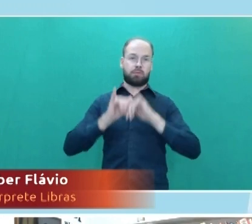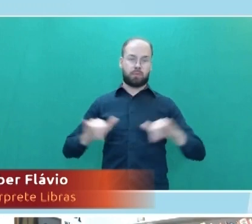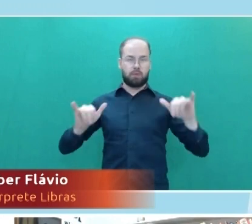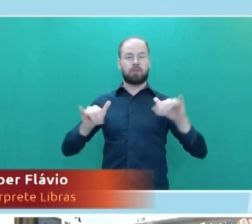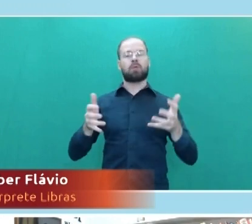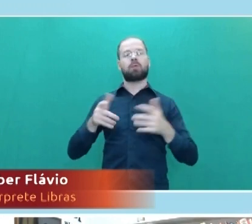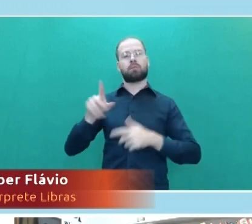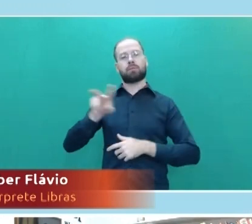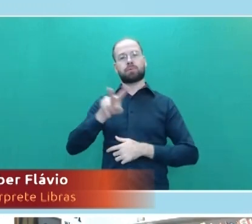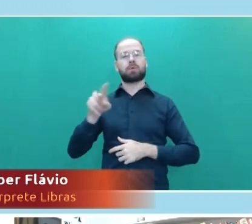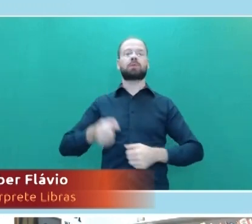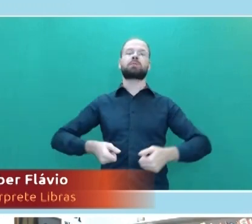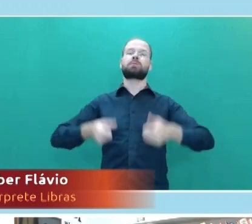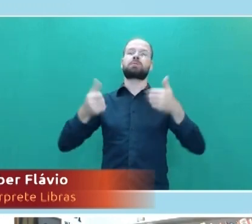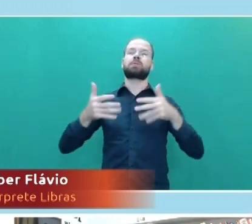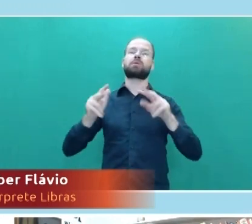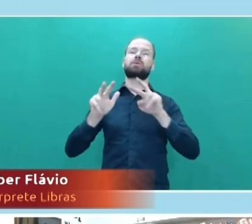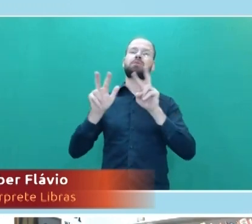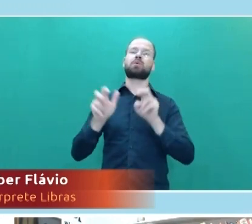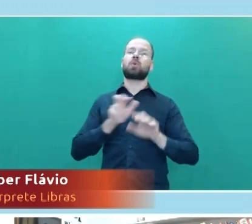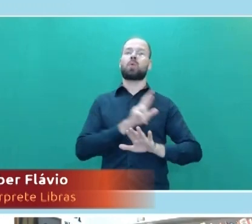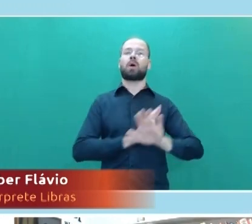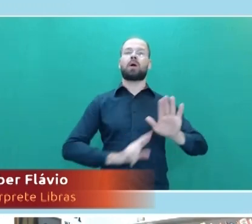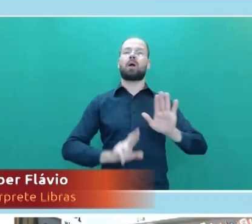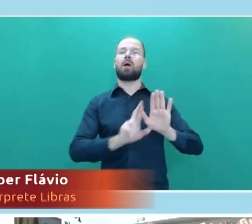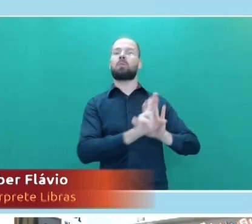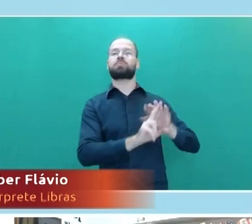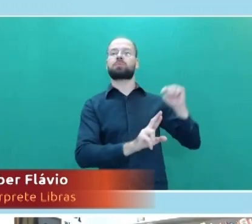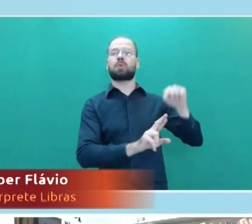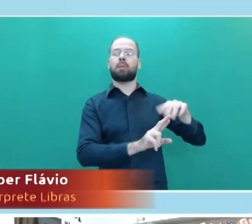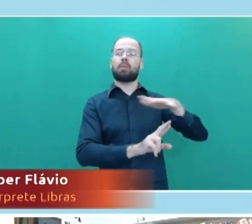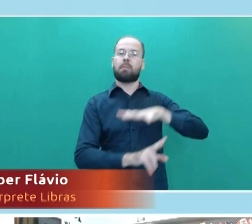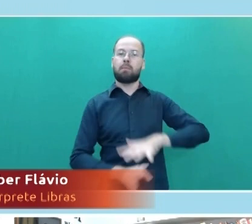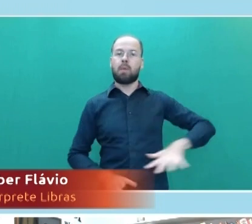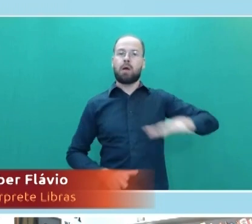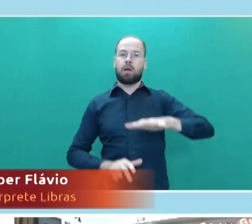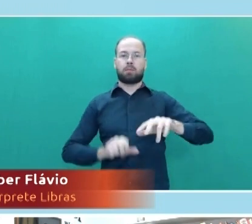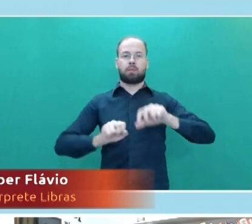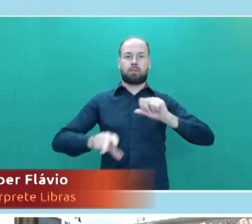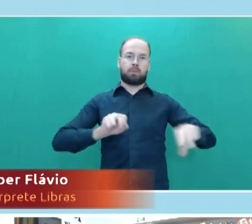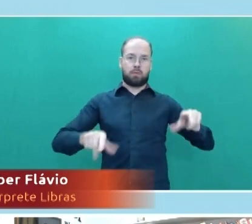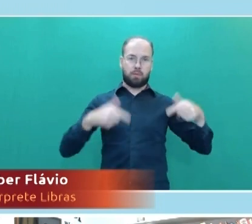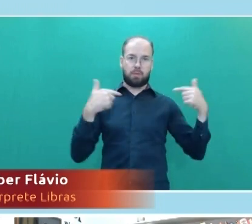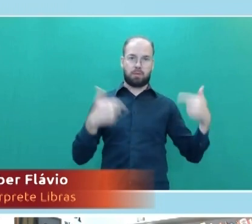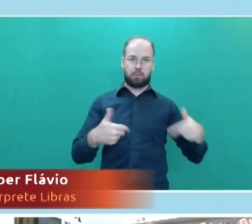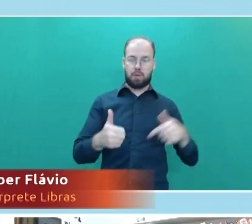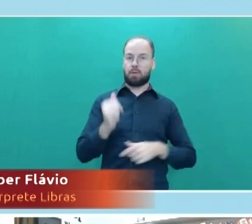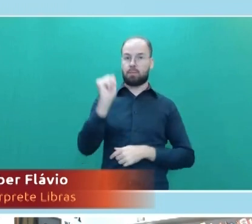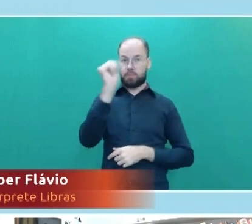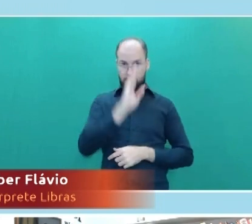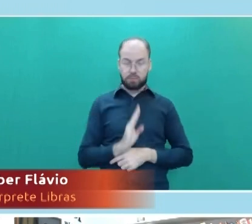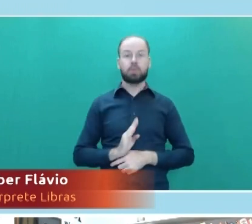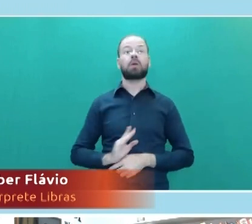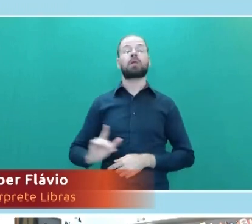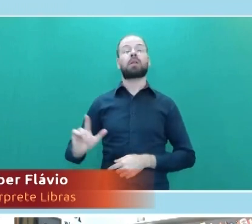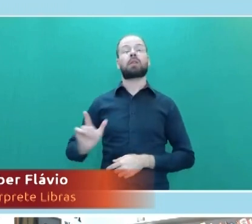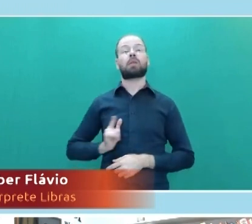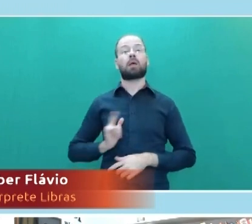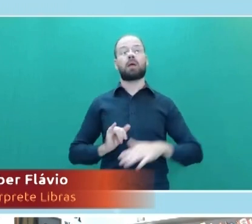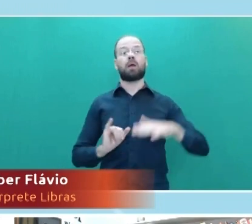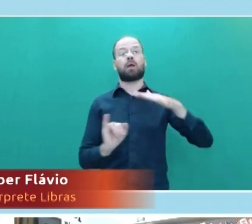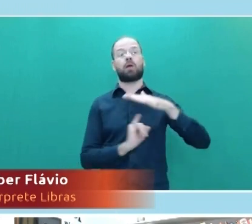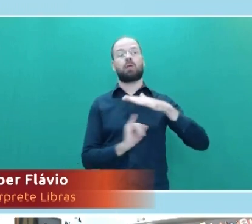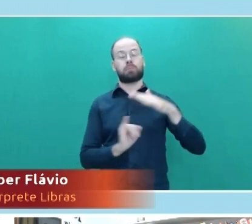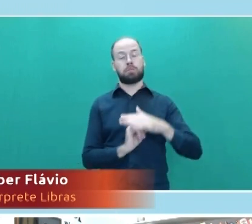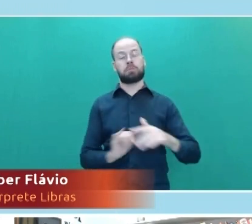pouquinho mais dessa questão. O que representa um mercado de trabalho como o brasileiro em que há uma informação que isso